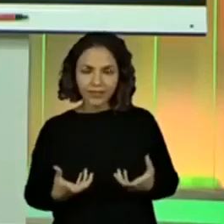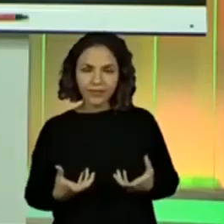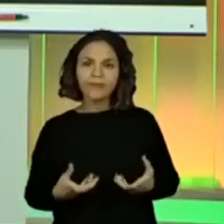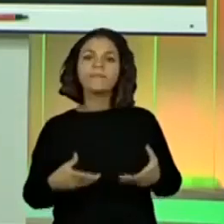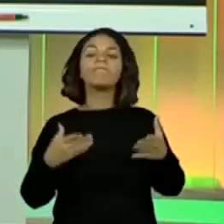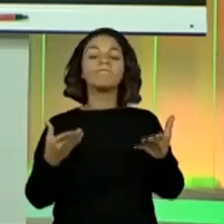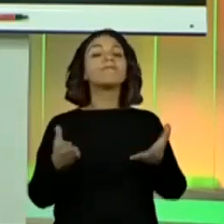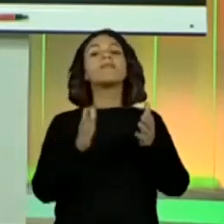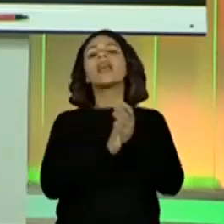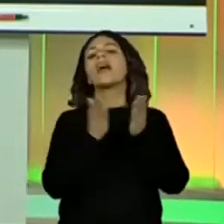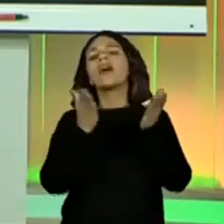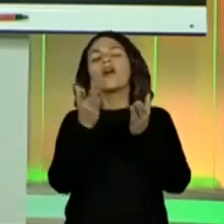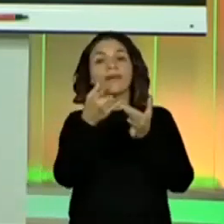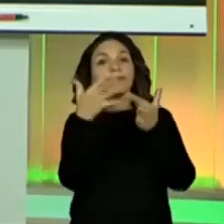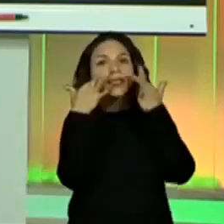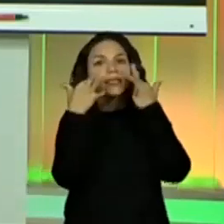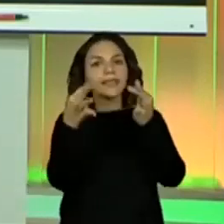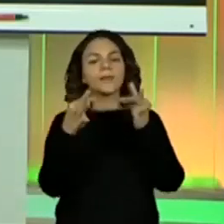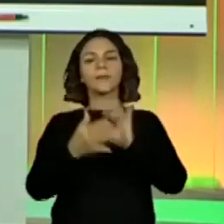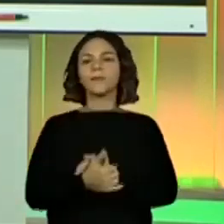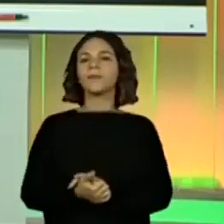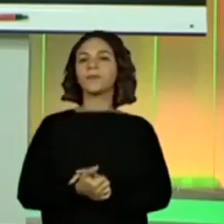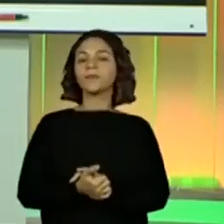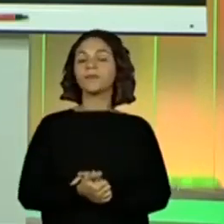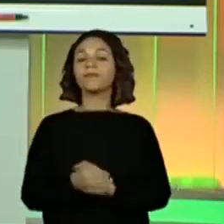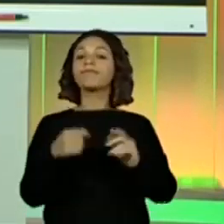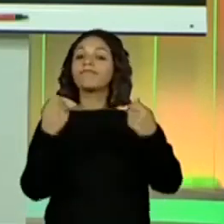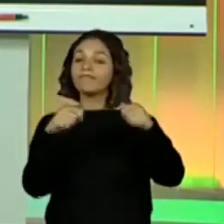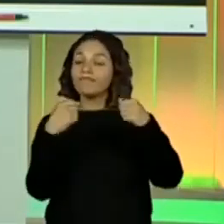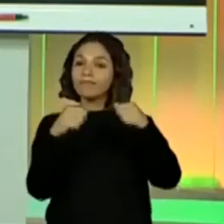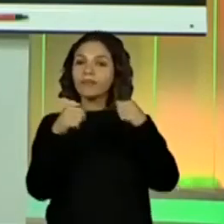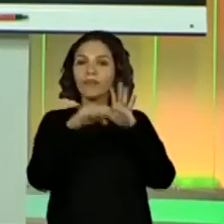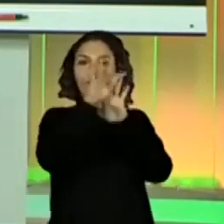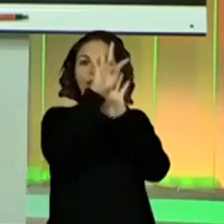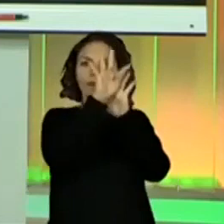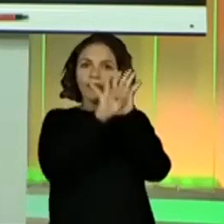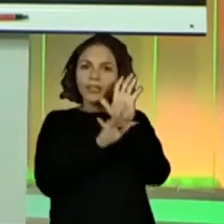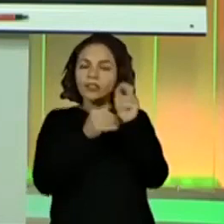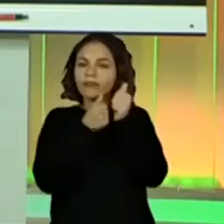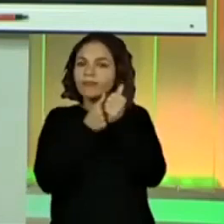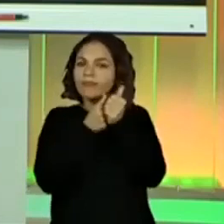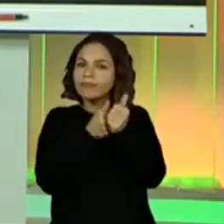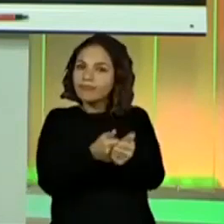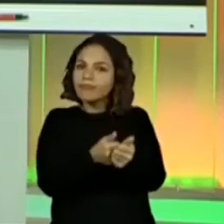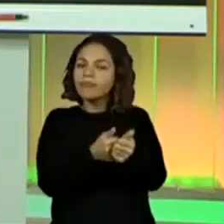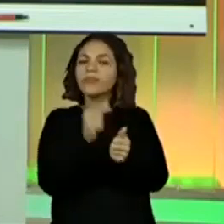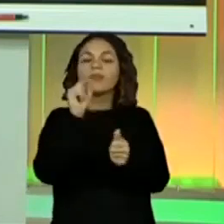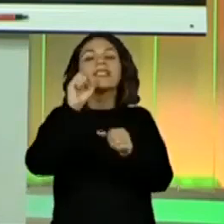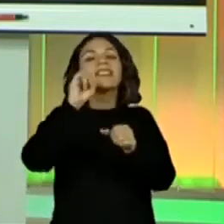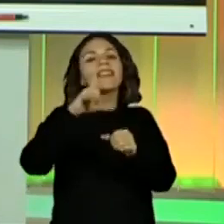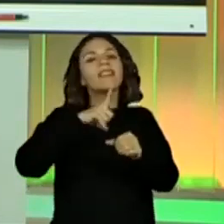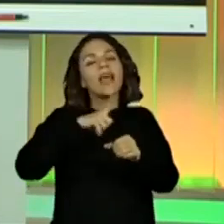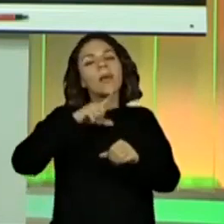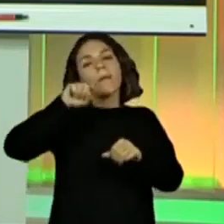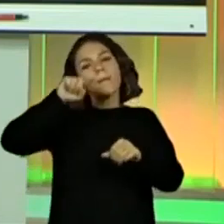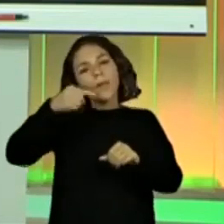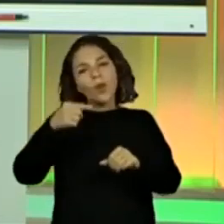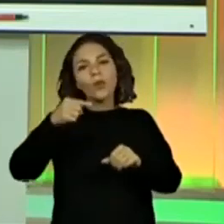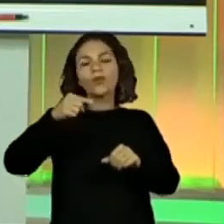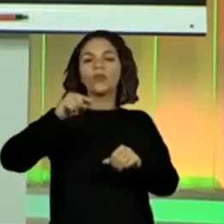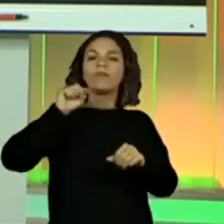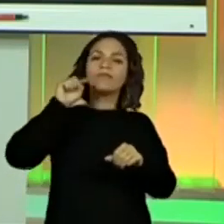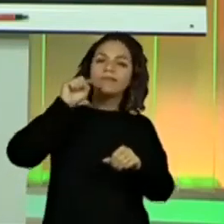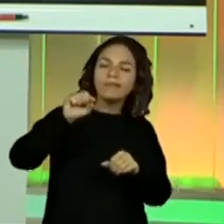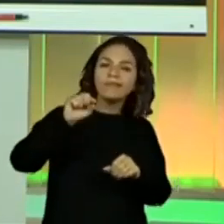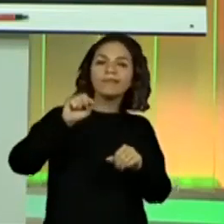presta atenção. Vamos observar o texto quando nós colocamos a pontuação correta,